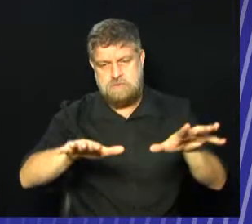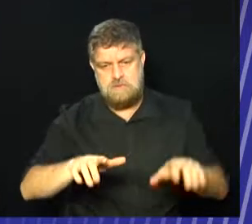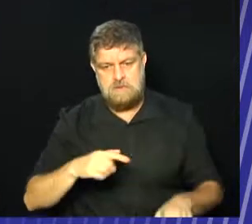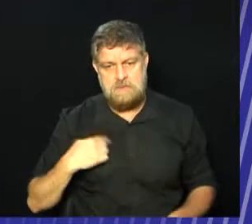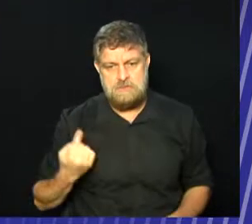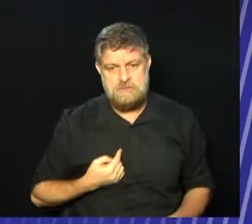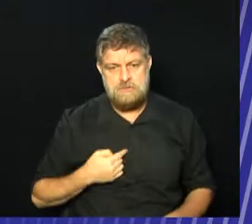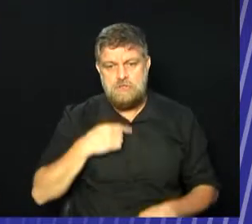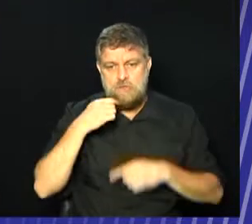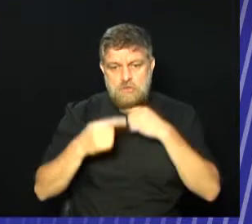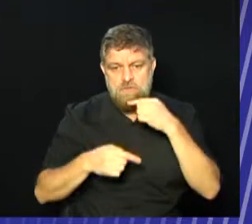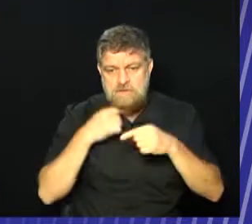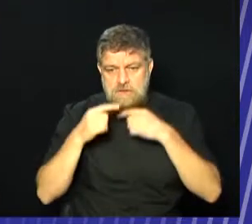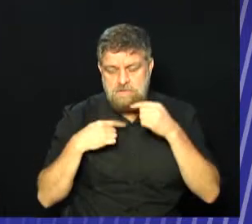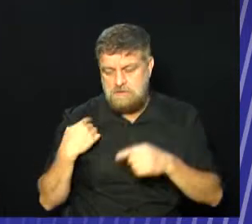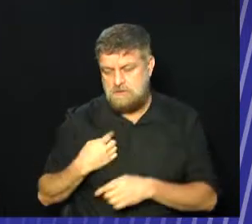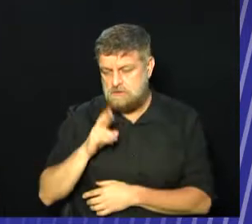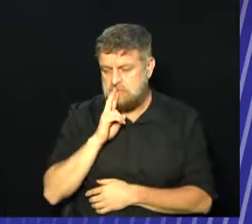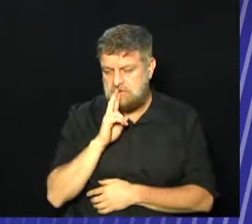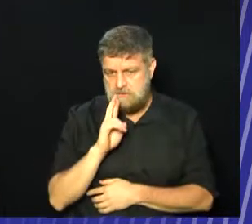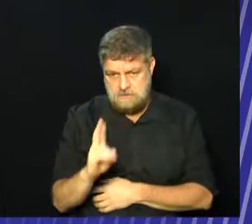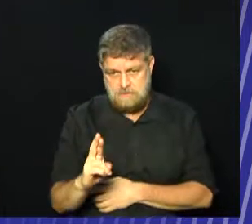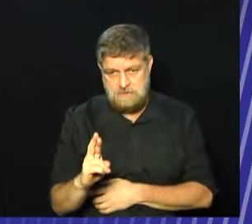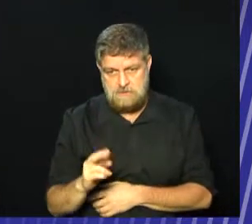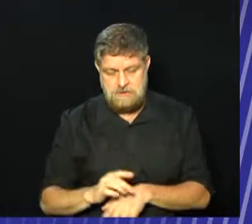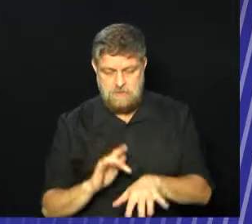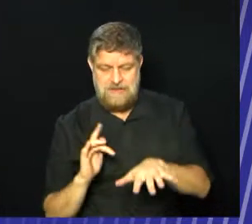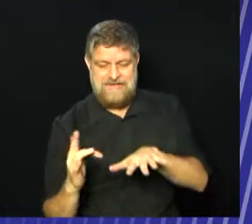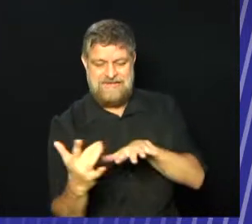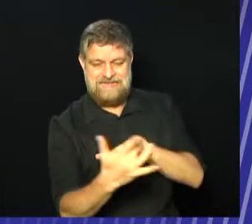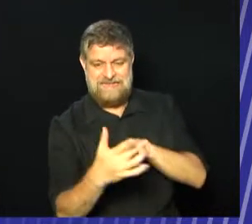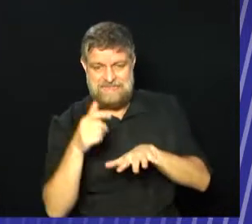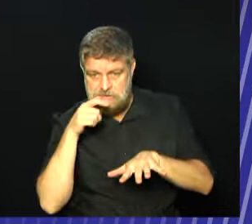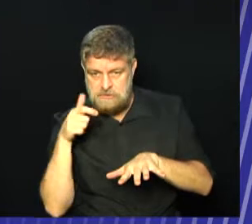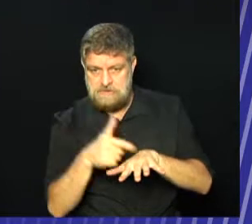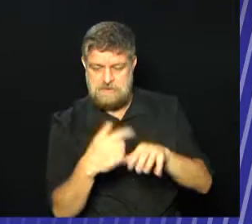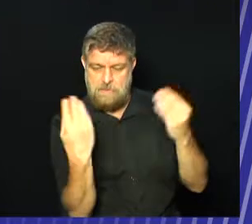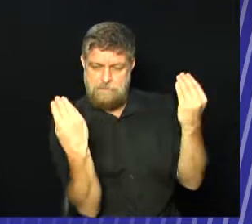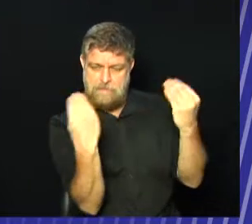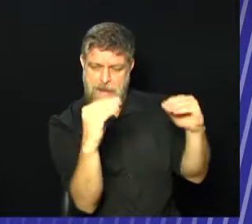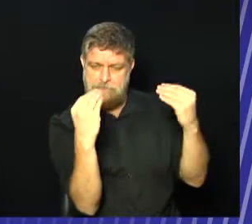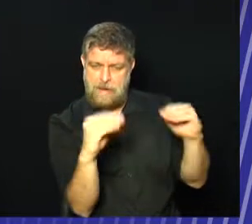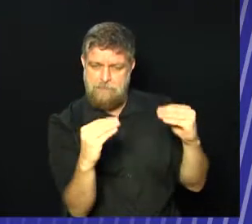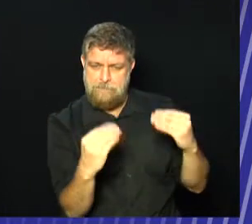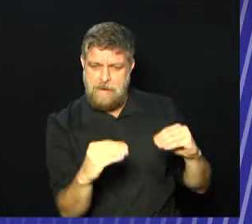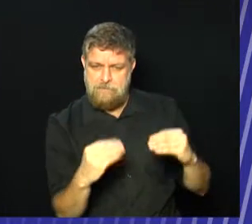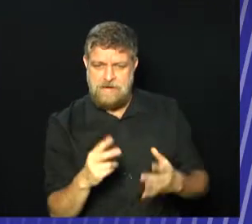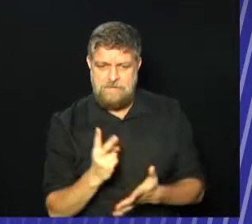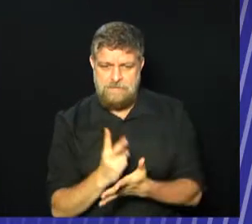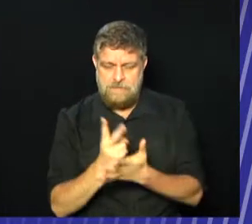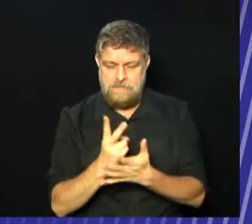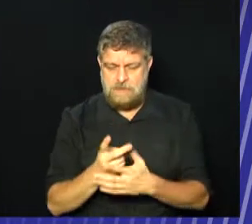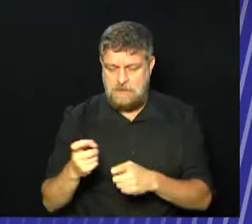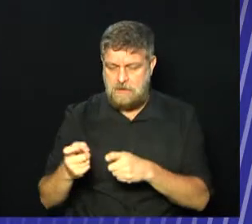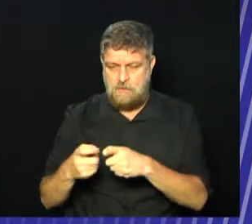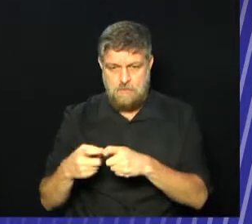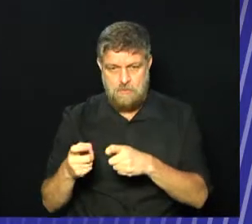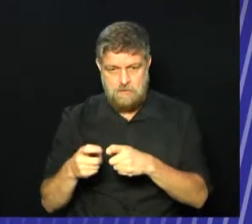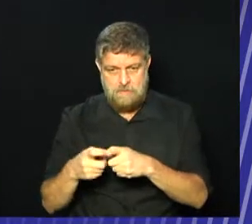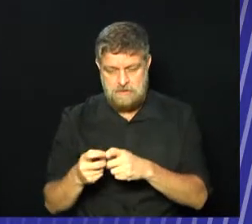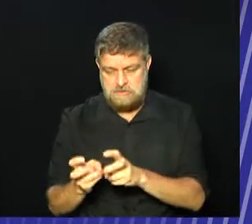muitas dúvidas em mídias sociais, sempre trazendo um oncologista, um